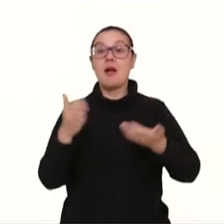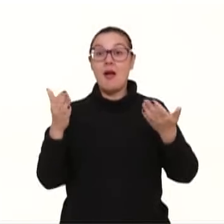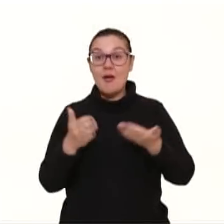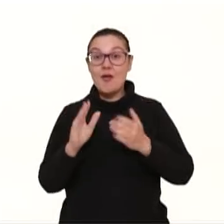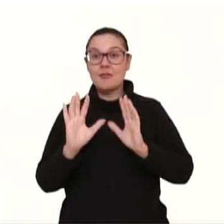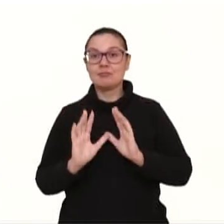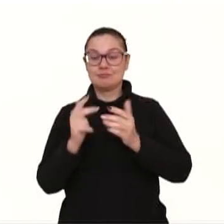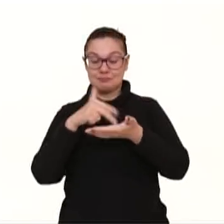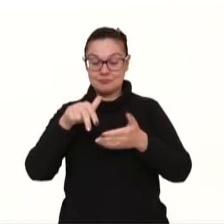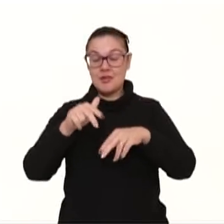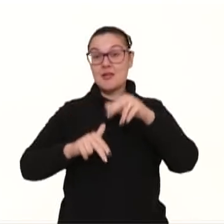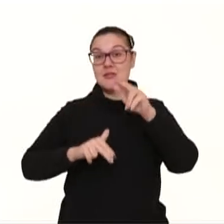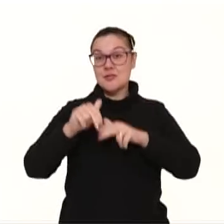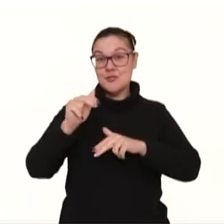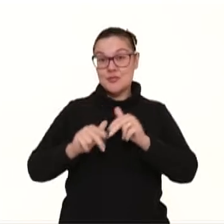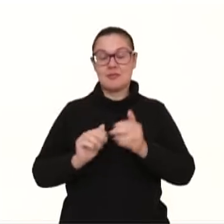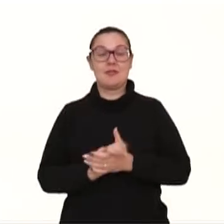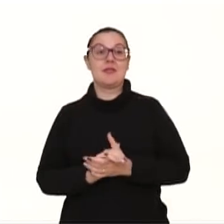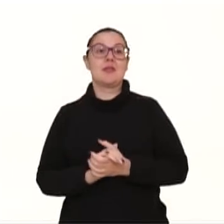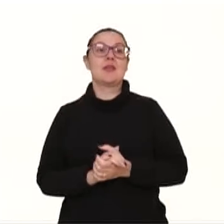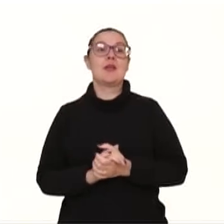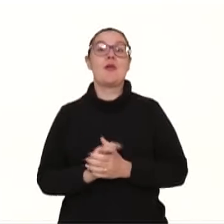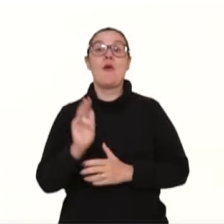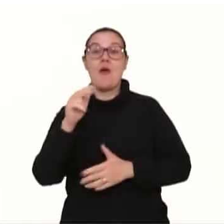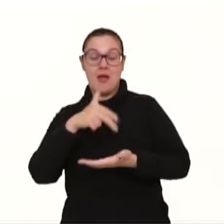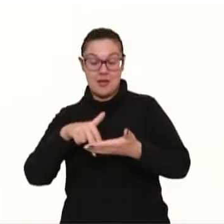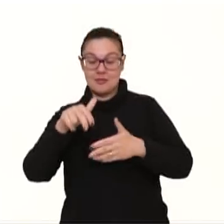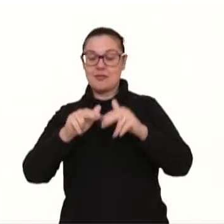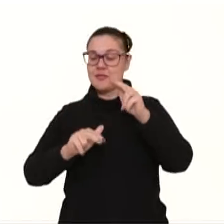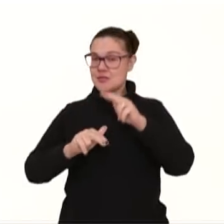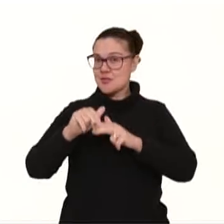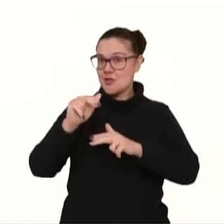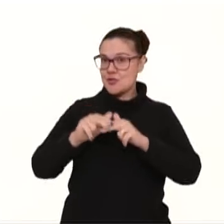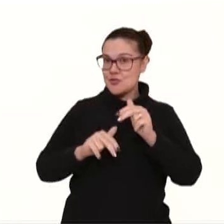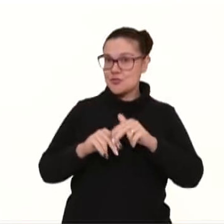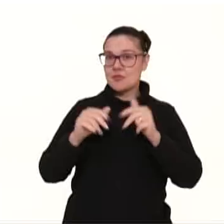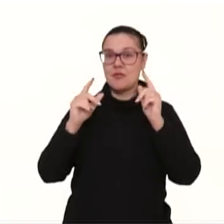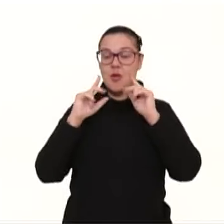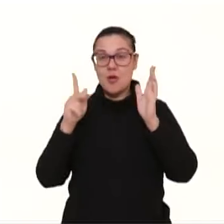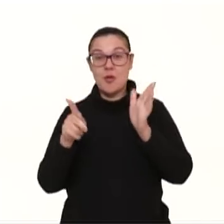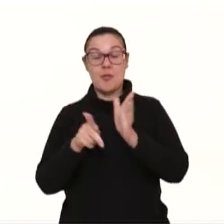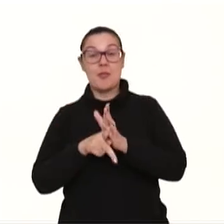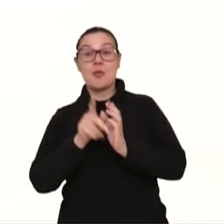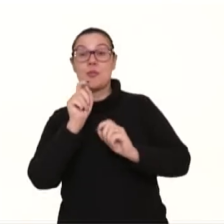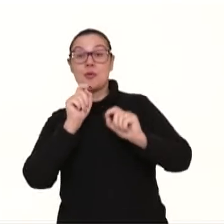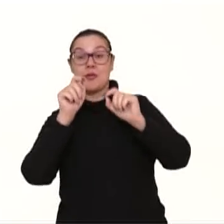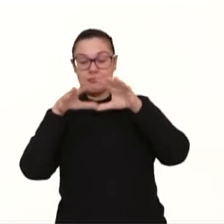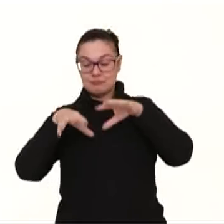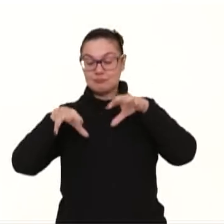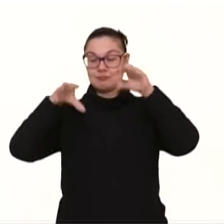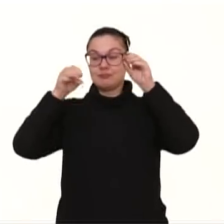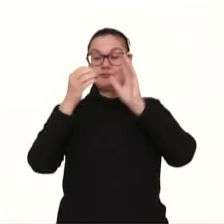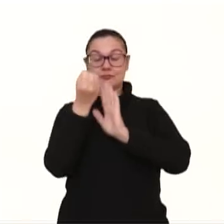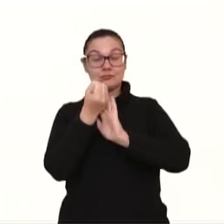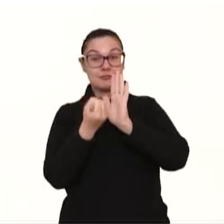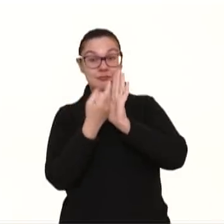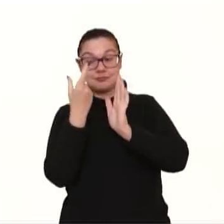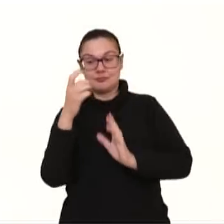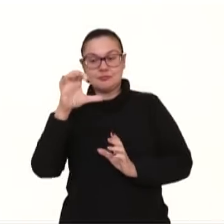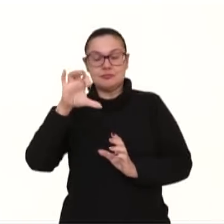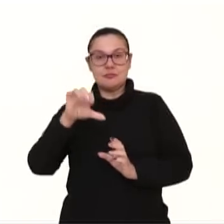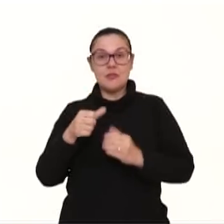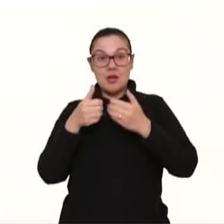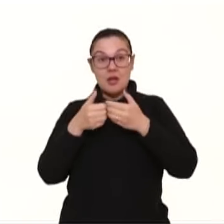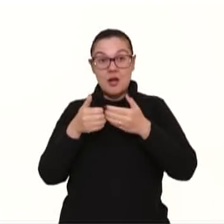A quadrilha. A quadrilha é uma dança que vem dos palácios, né? No século XIX. Ela abria